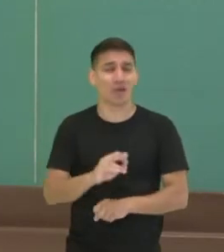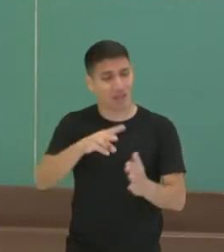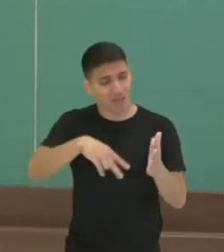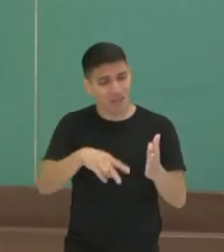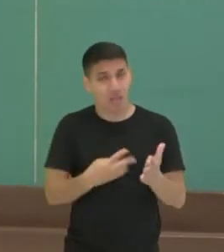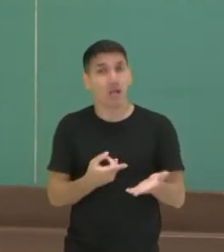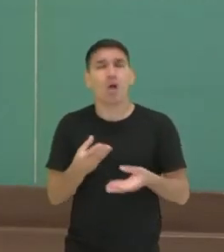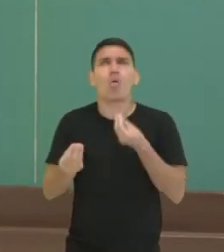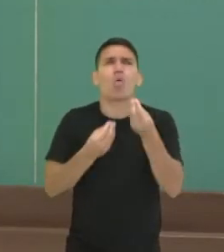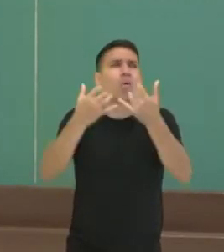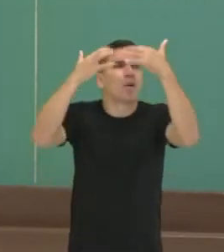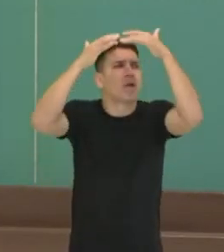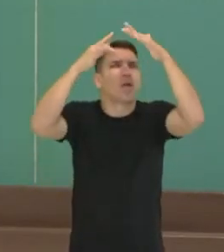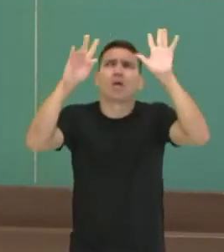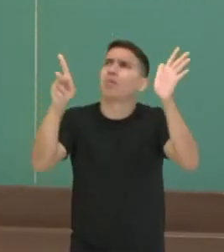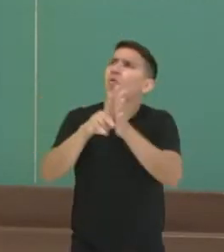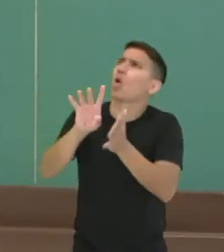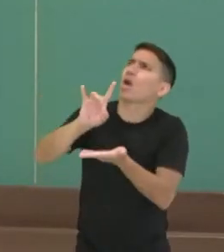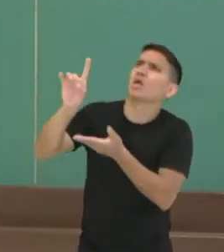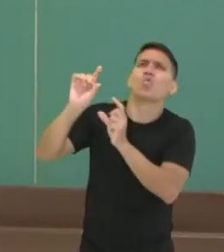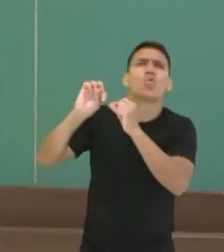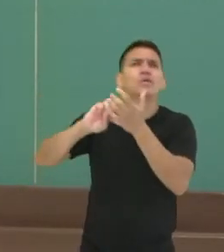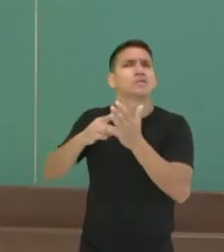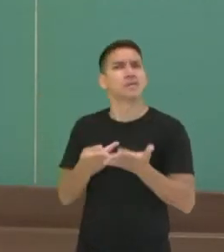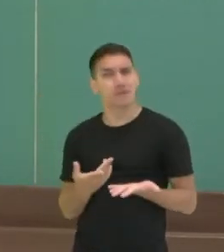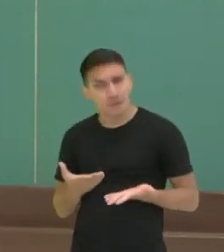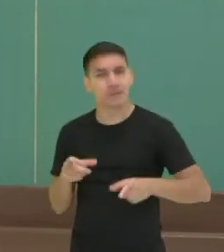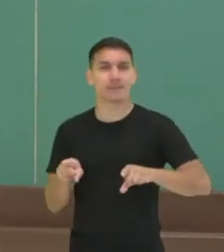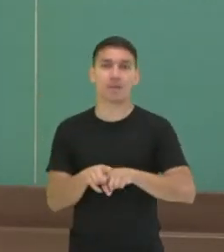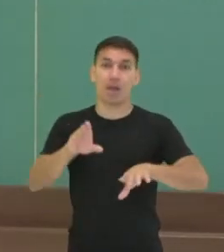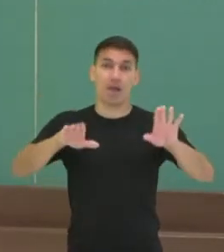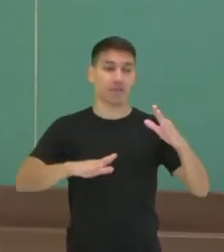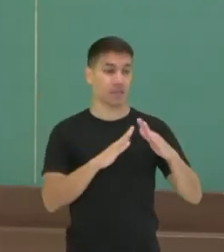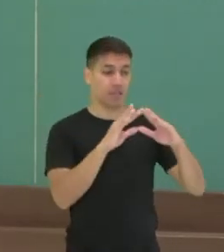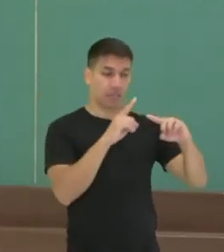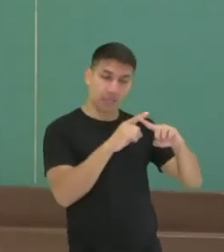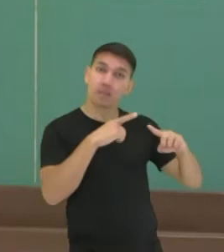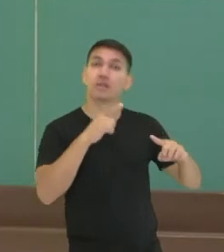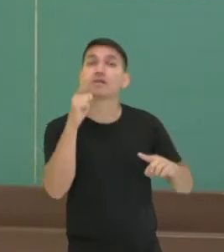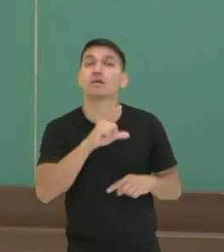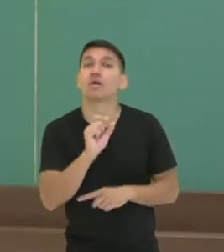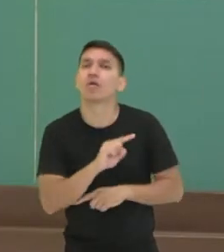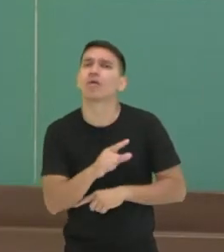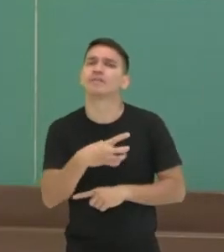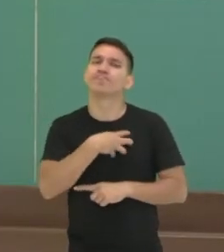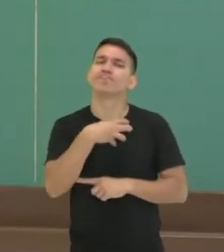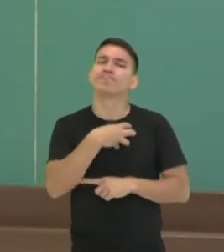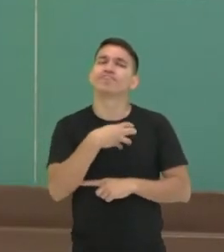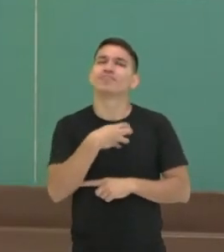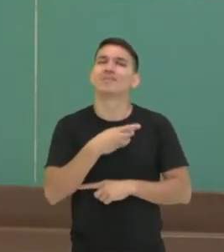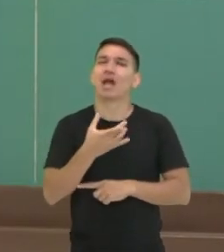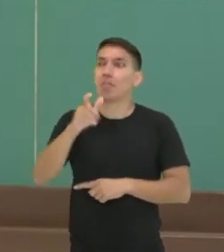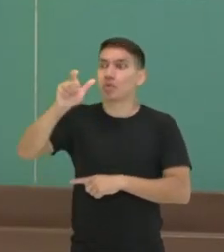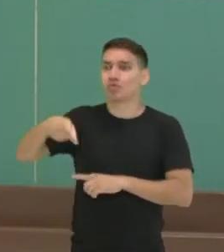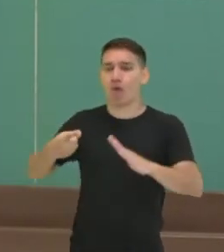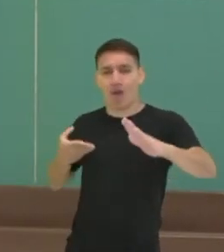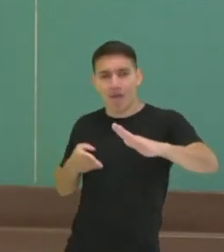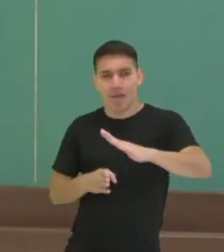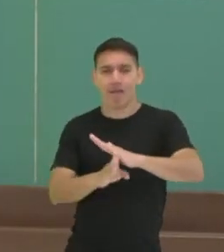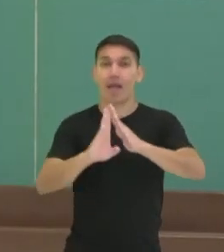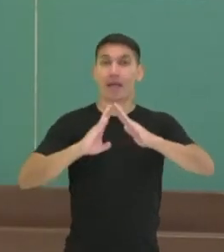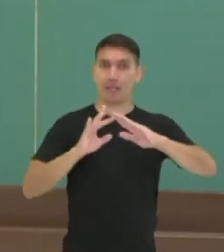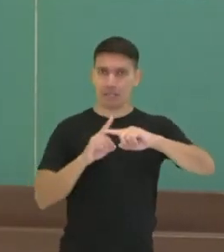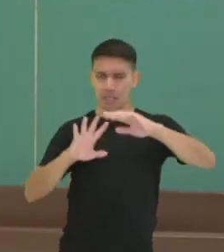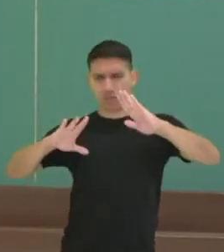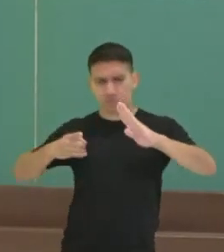era Deus, qual que era a sua concepção. Tanto é que as igrejas, a sensação delas é que quando a pessoa entrava,